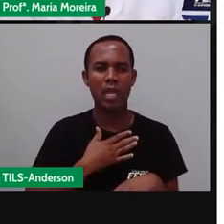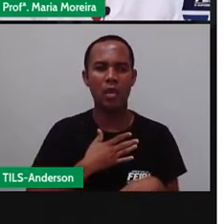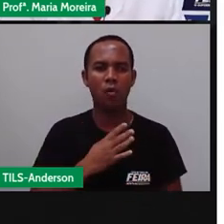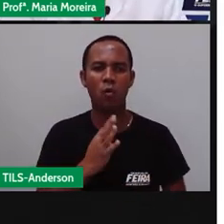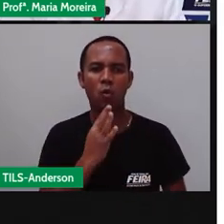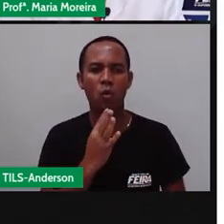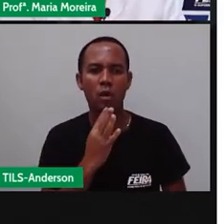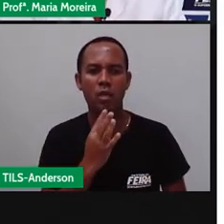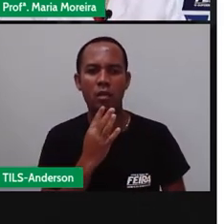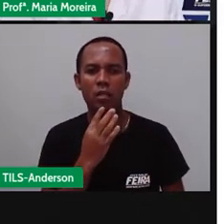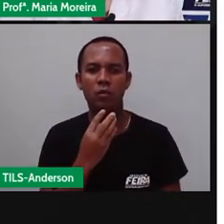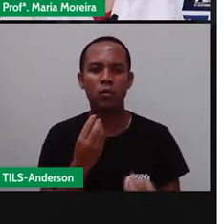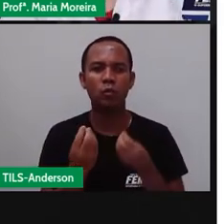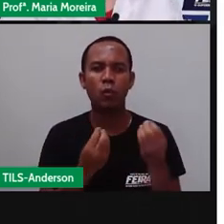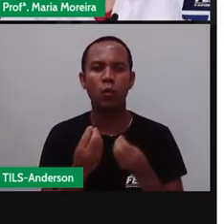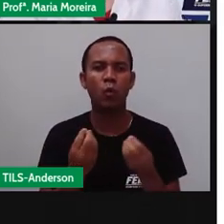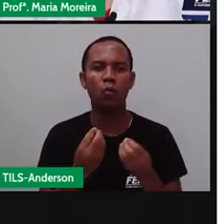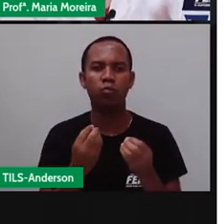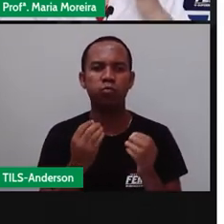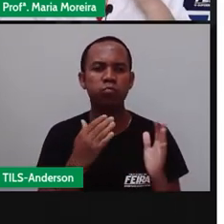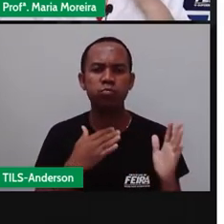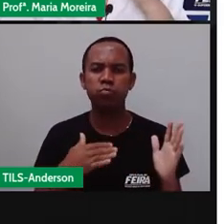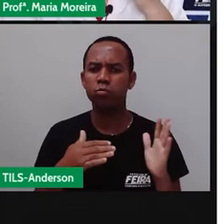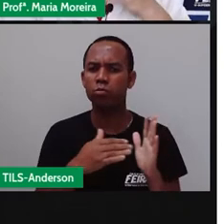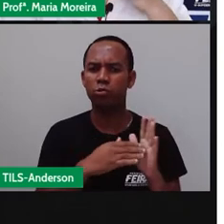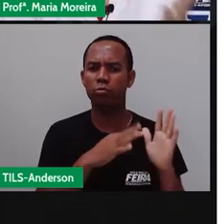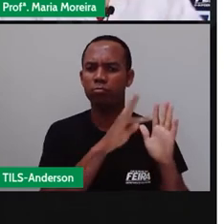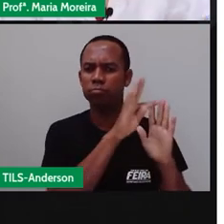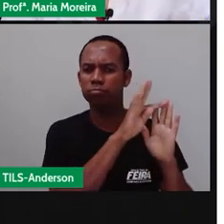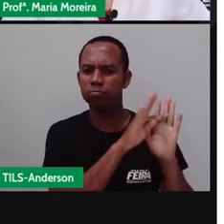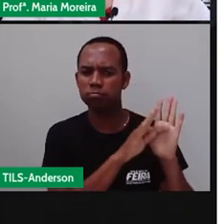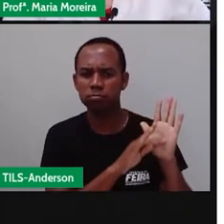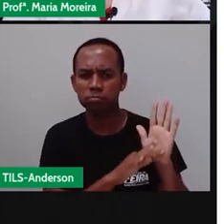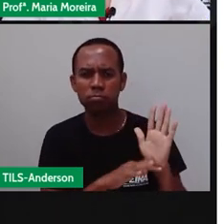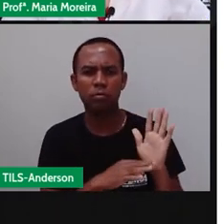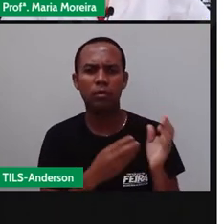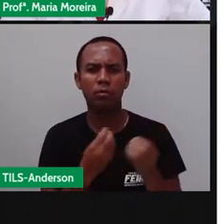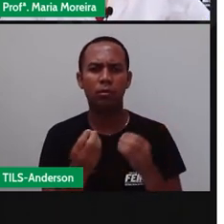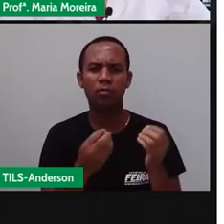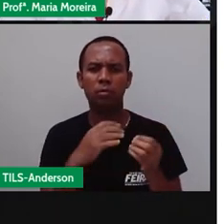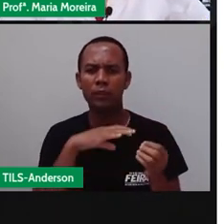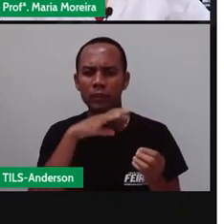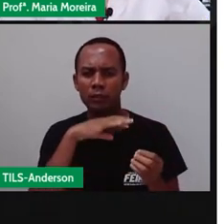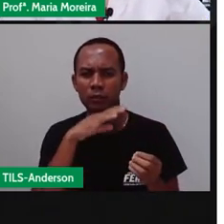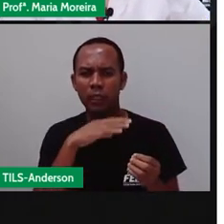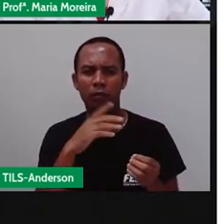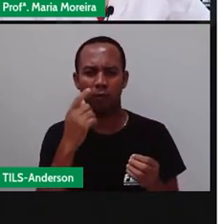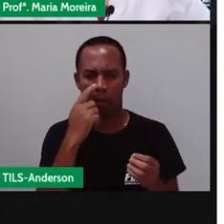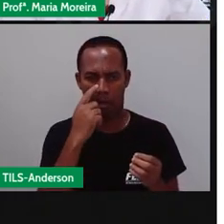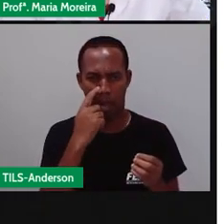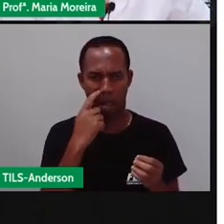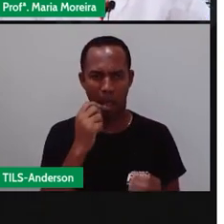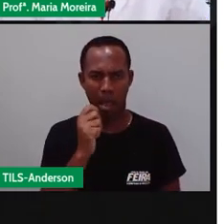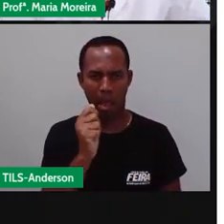eu posso fazer lista de quase tudo. Bom, eu vou fazer lista de animais: abelha, aranha, né?